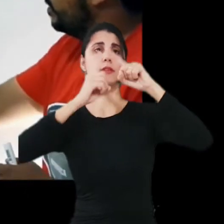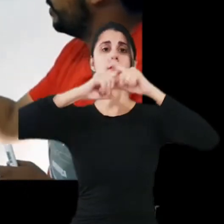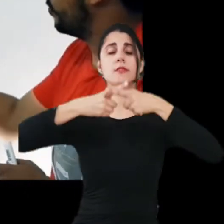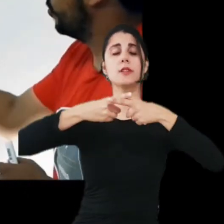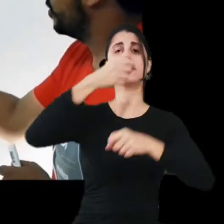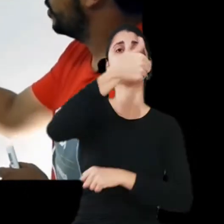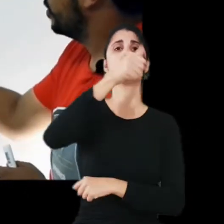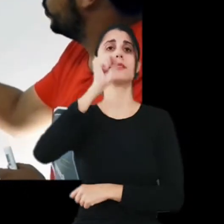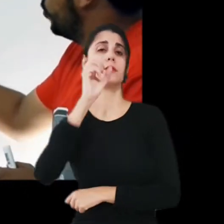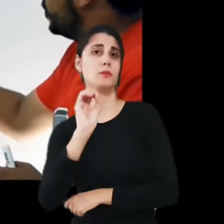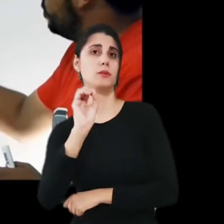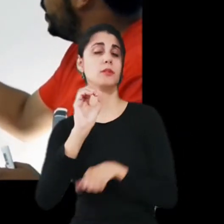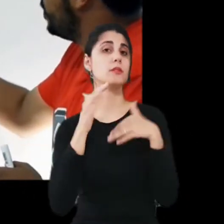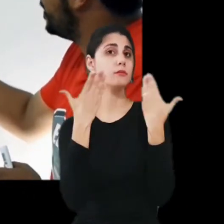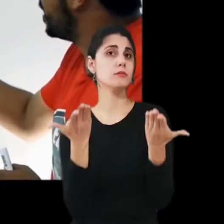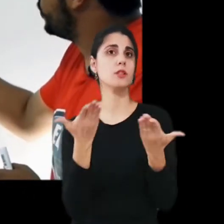180. Ficou